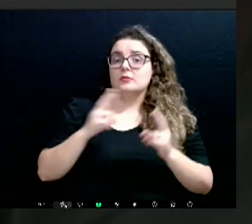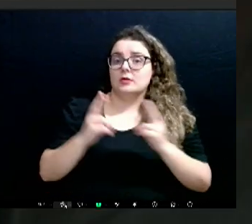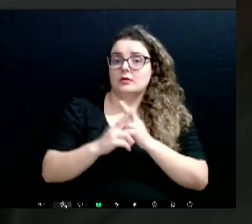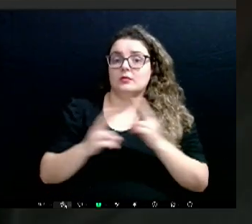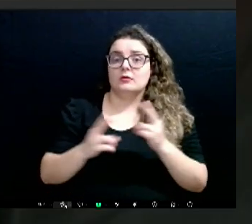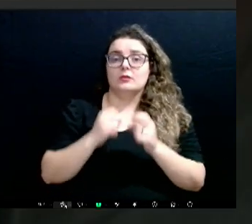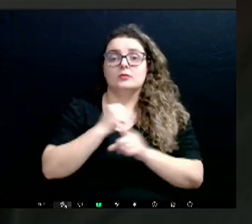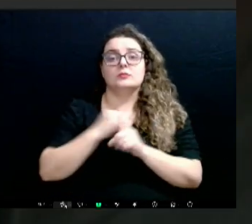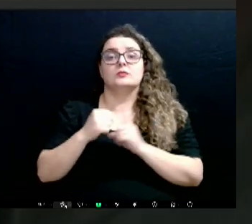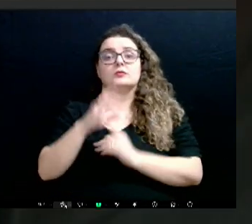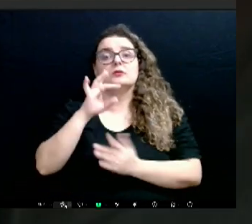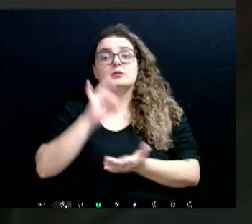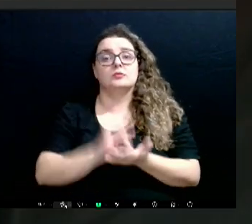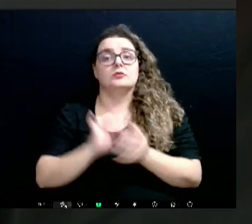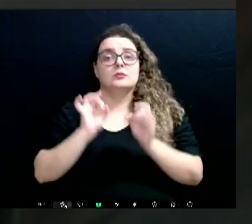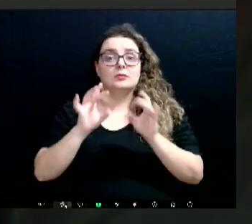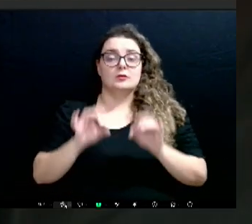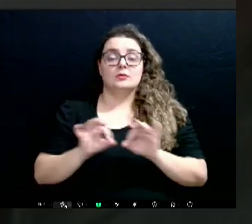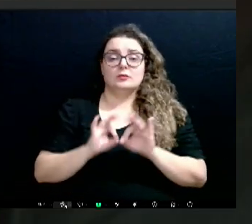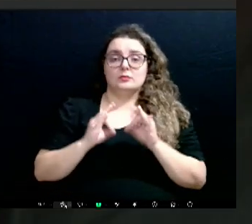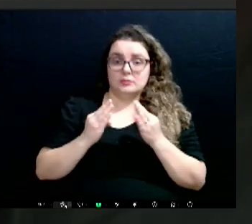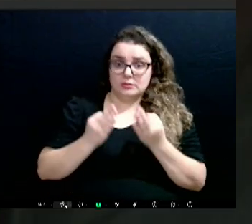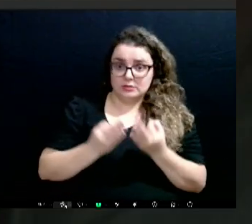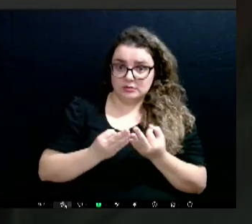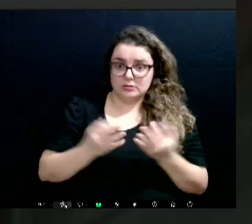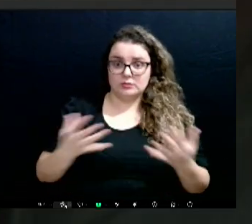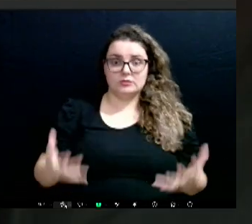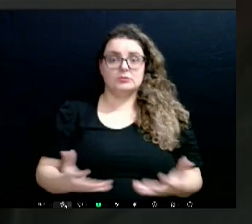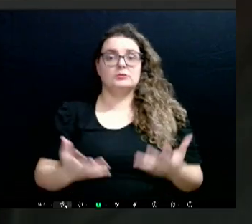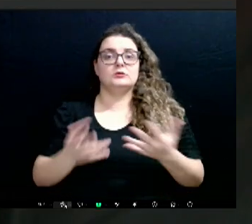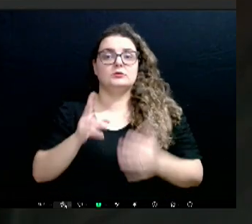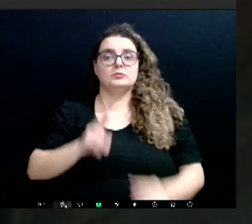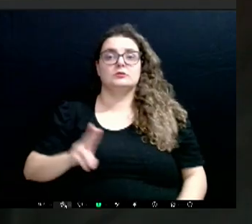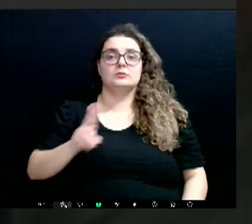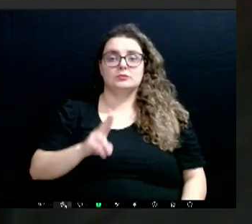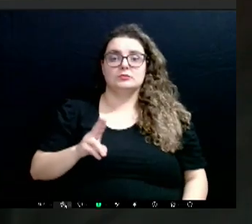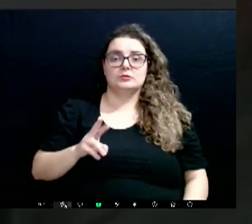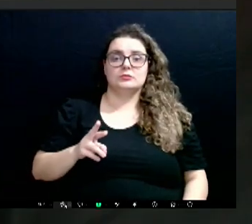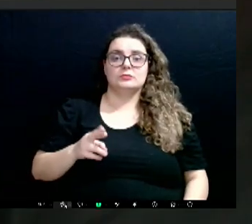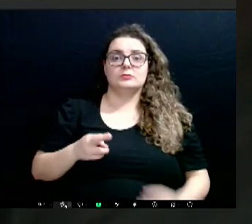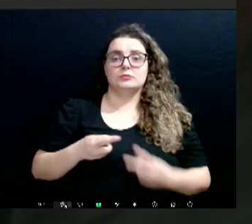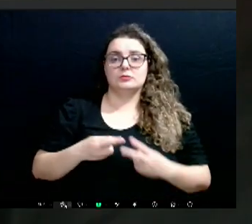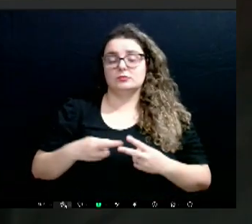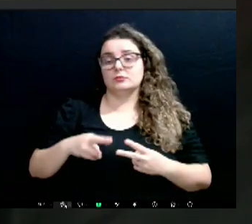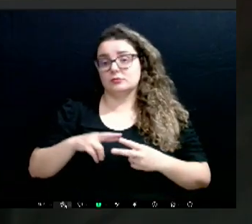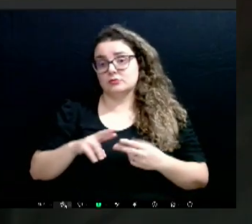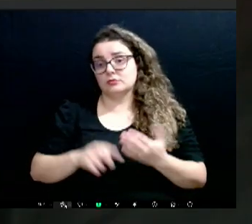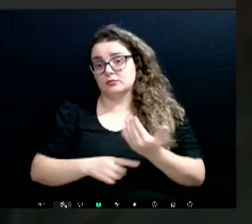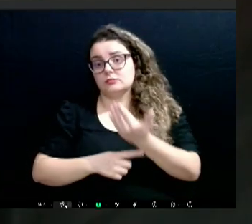em especial com a família, incentivando o uso dos recursos tecnológicos de maneira